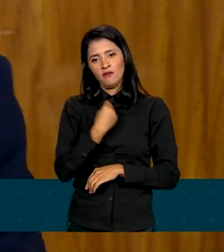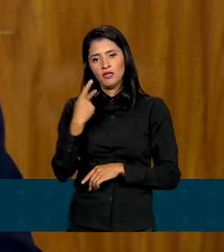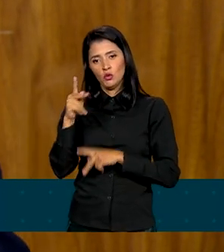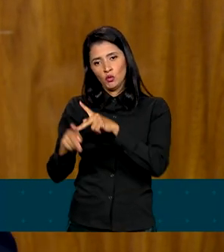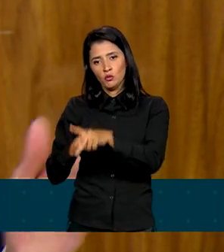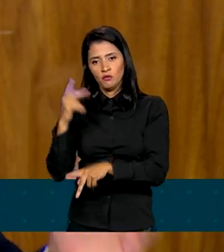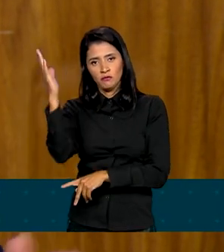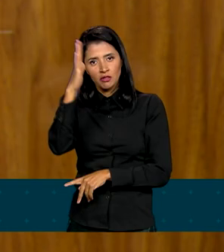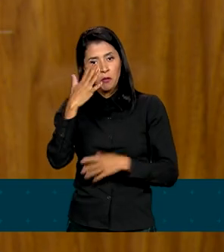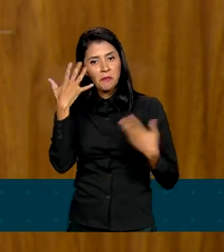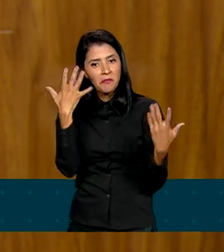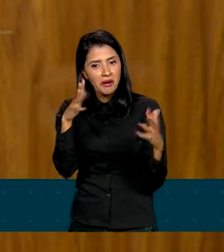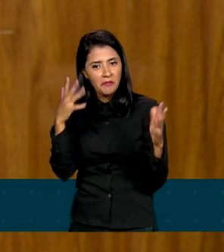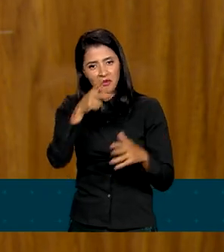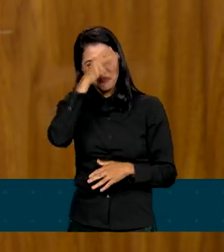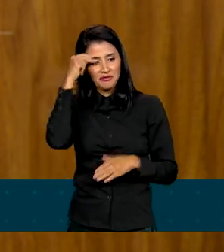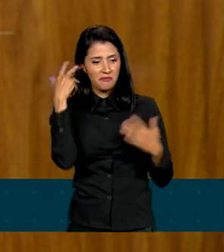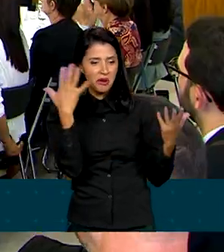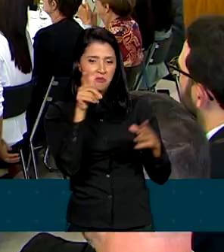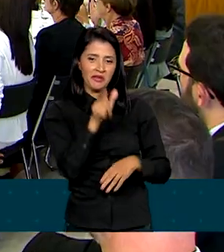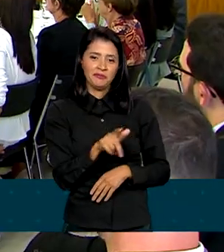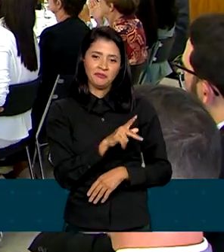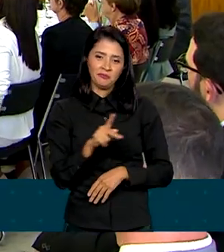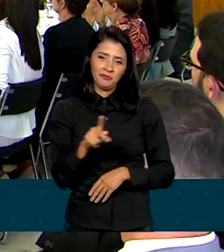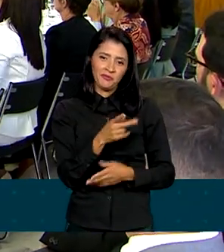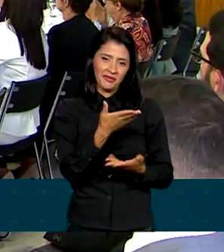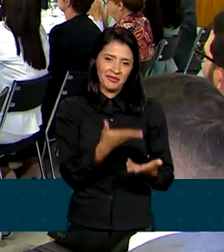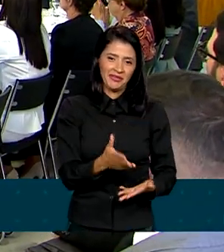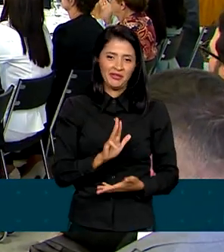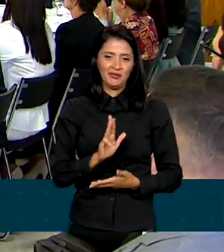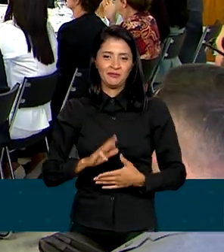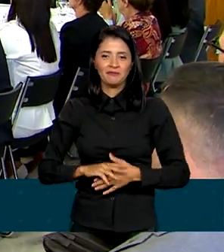aos prefeitos e prefeitas, e parabéns, presidente Lula.